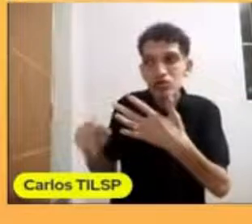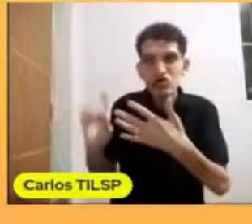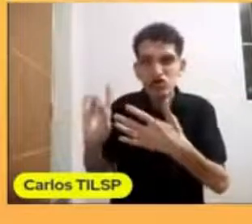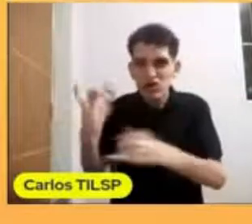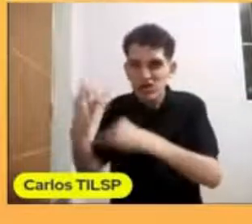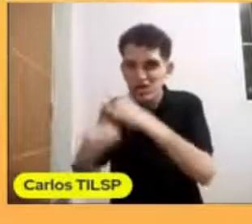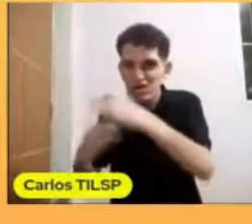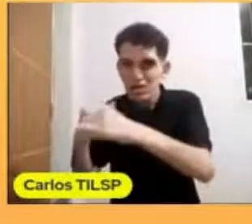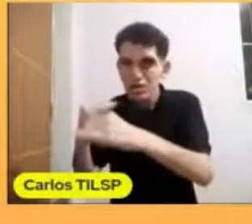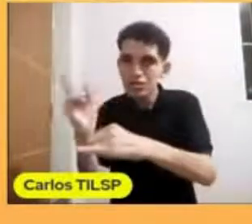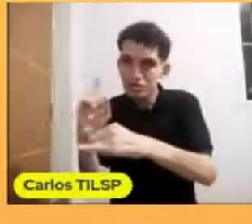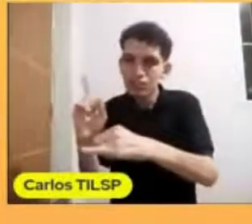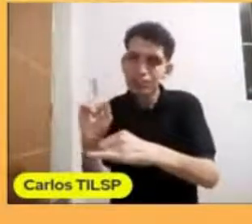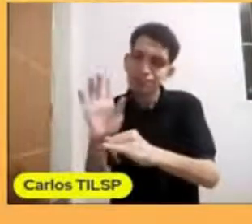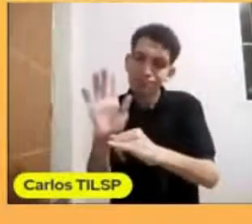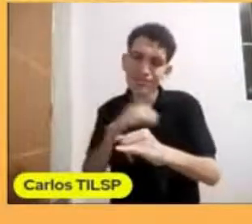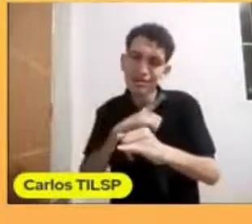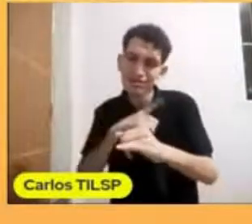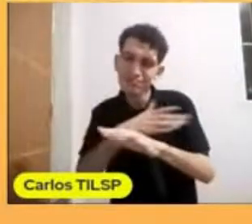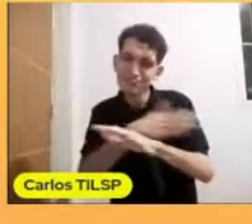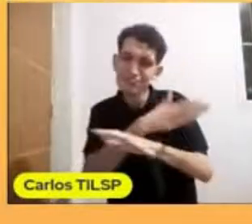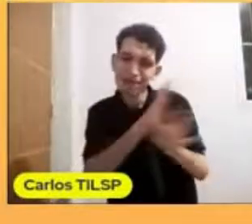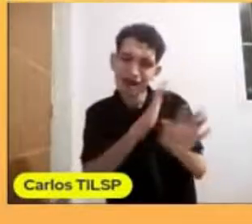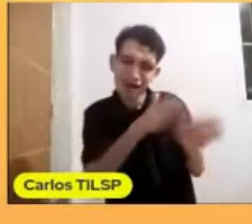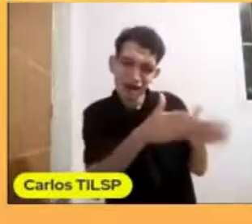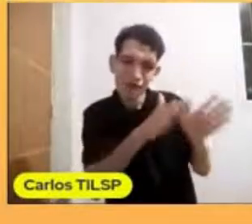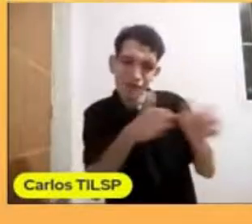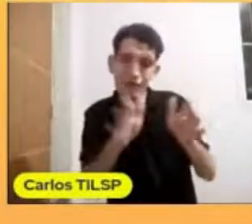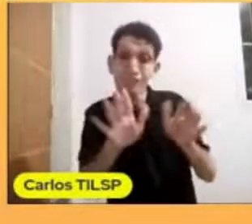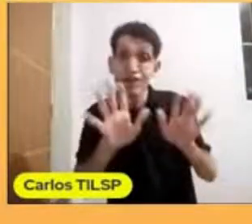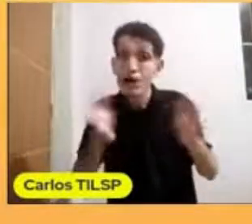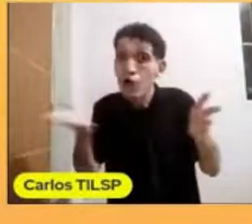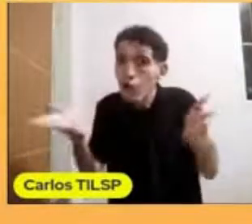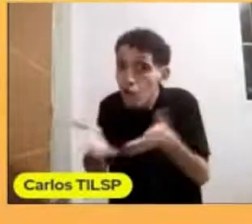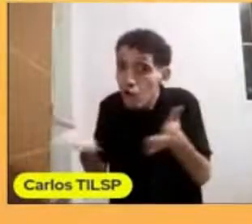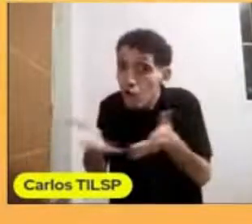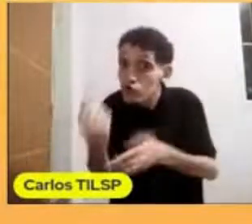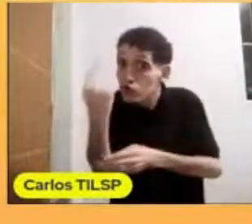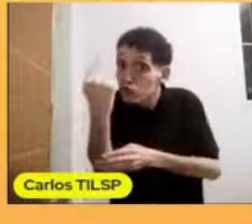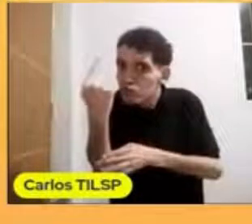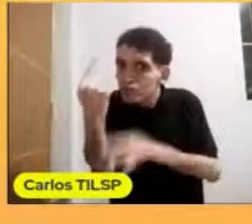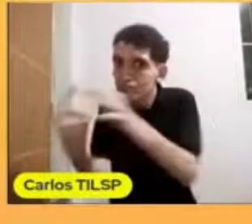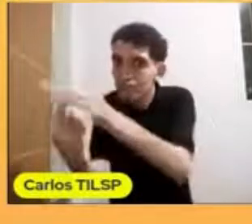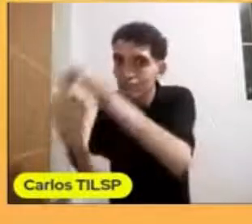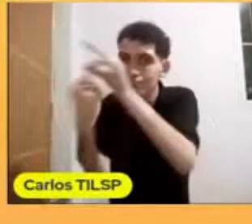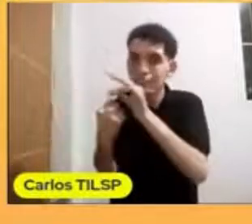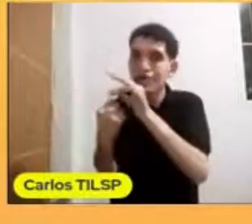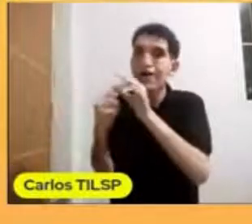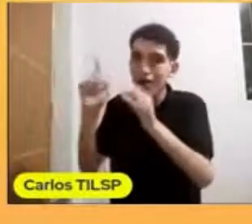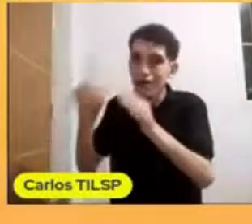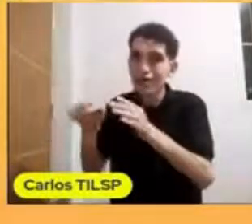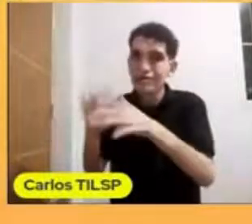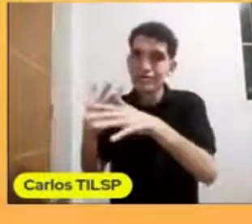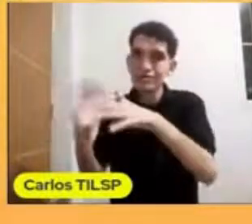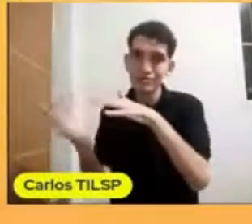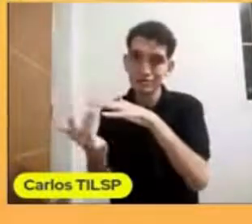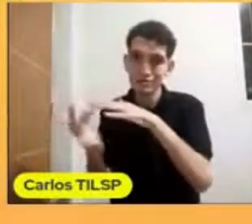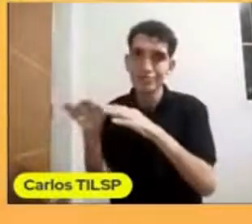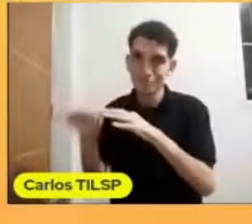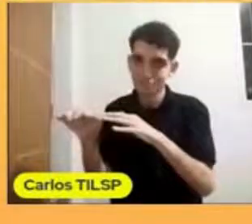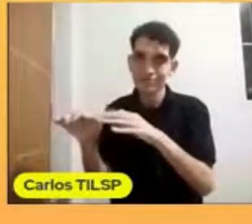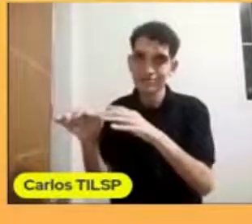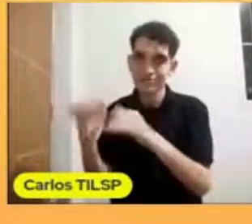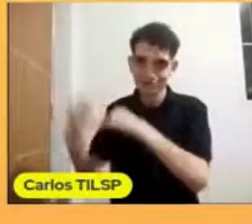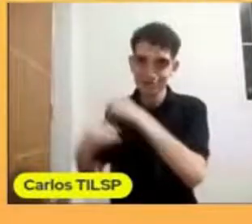vamos focar no digital para a gente conseguir aí, pelo menos, né, nos nossos trabalhos digitais, a gente consegue fazer alguma